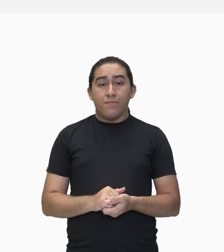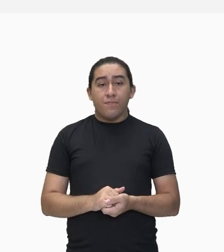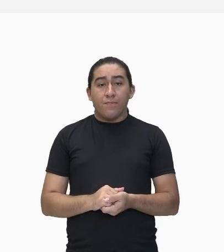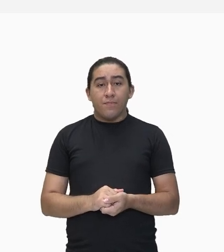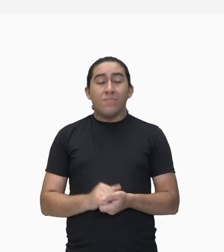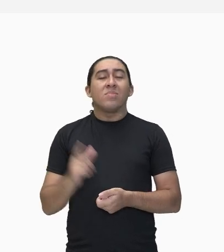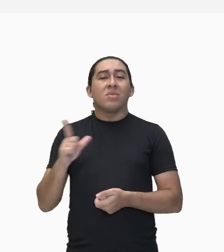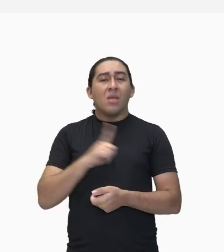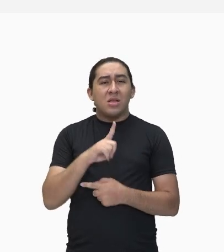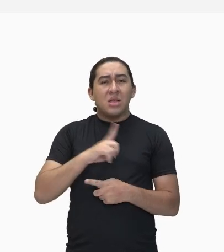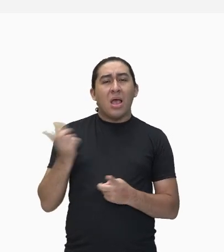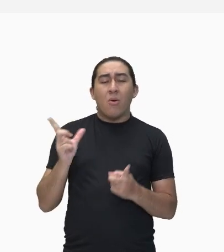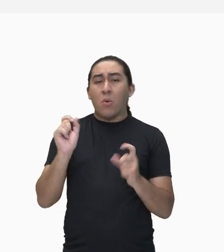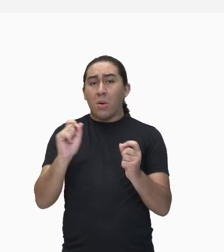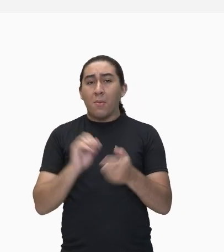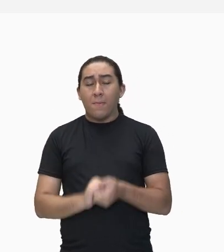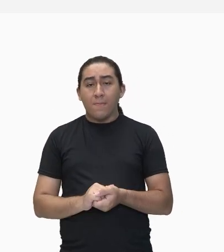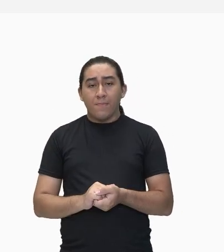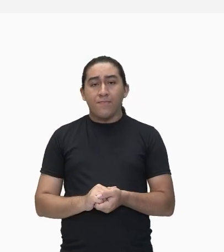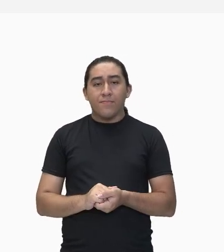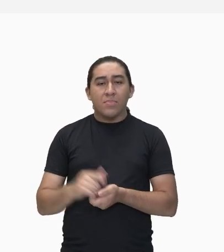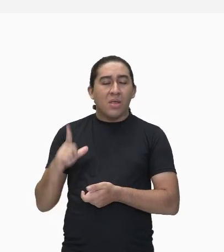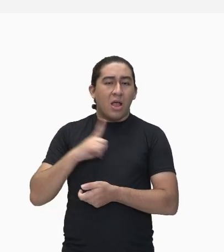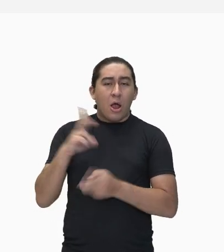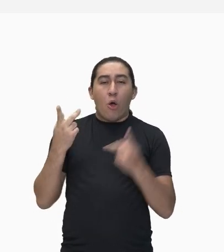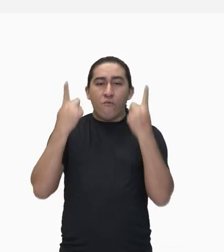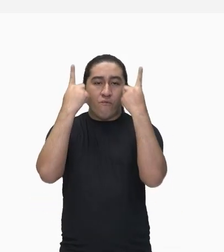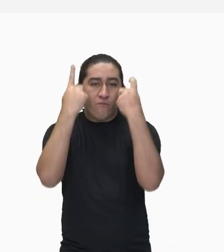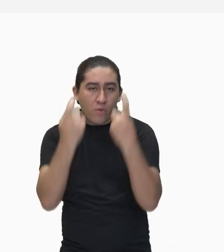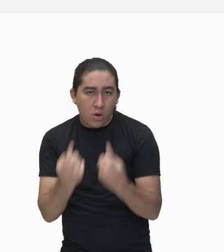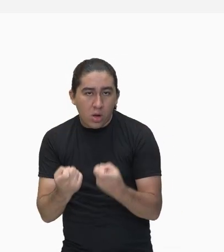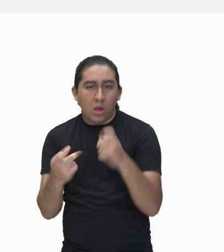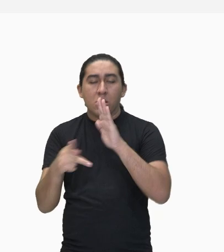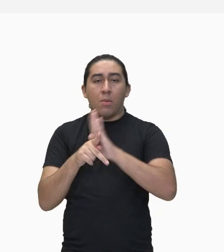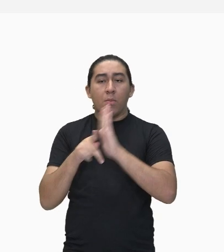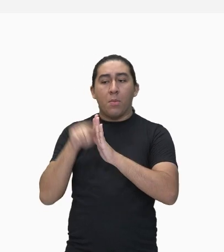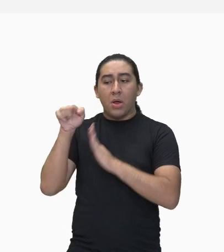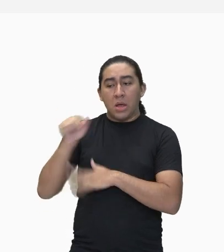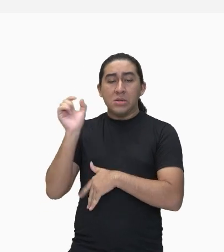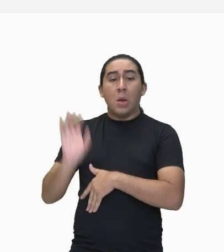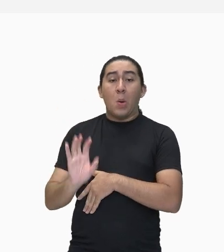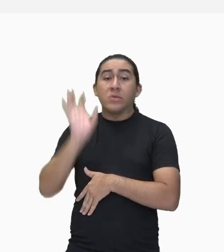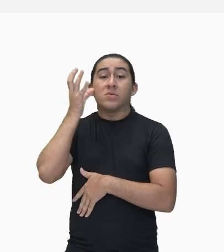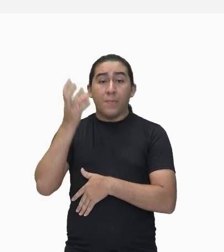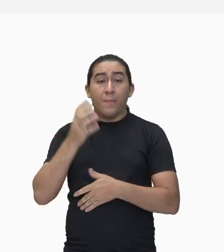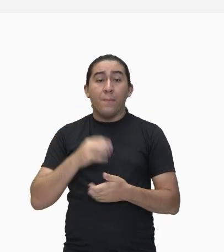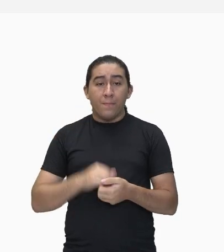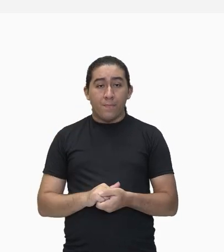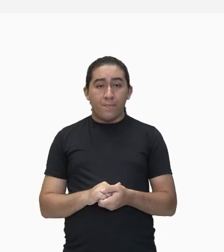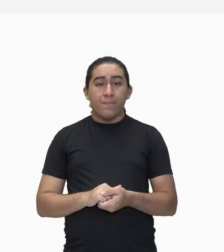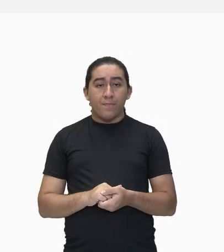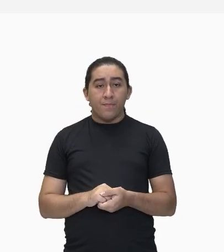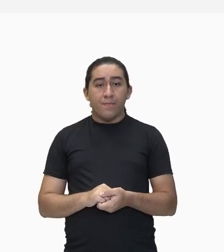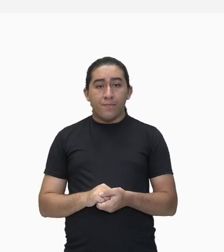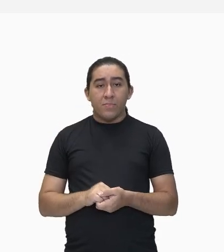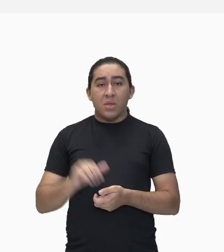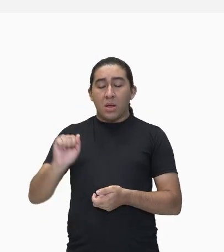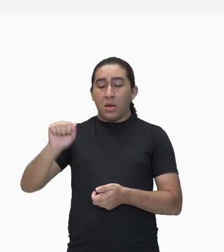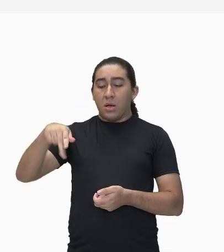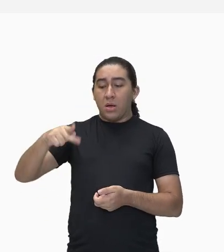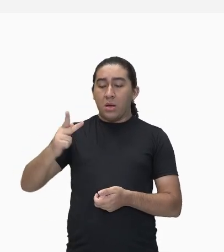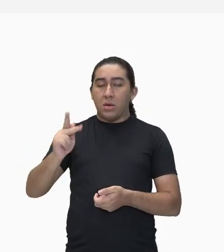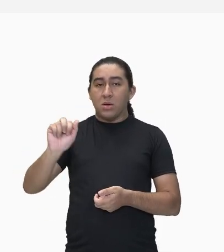Vem trazer-vos crueza impiedade, dos cruéis do cruel Anhangá, espírito